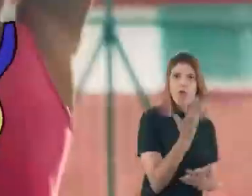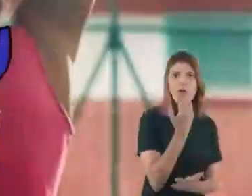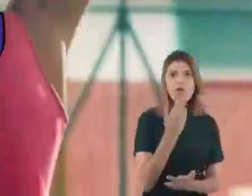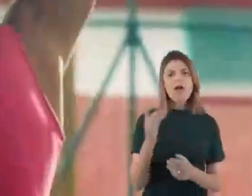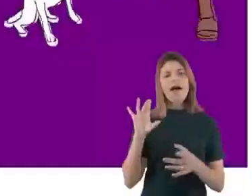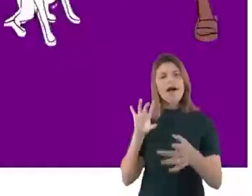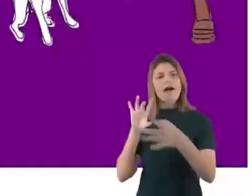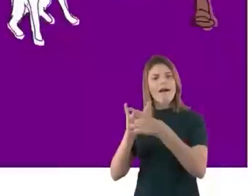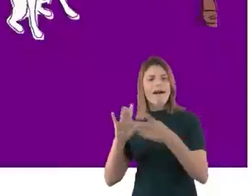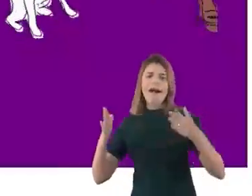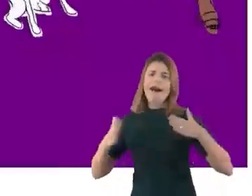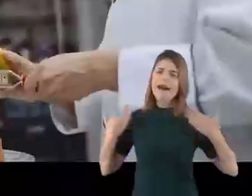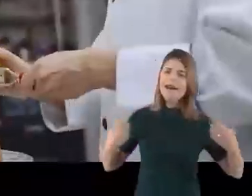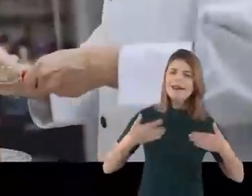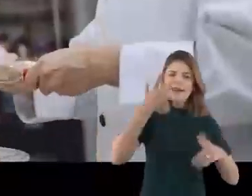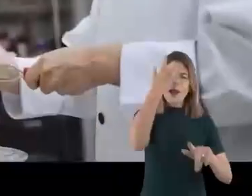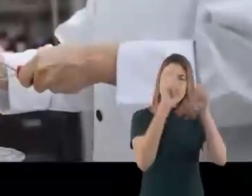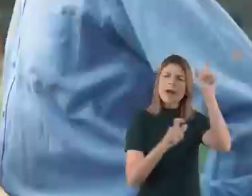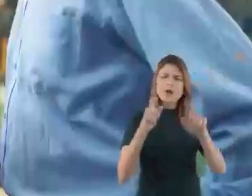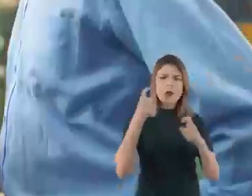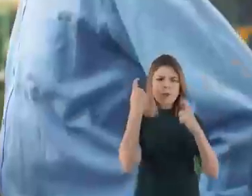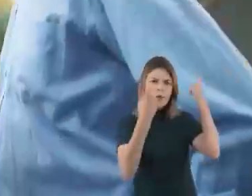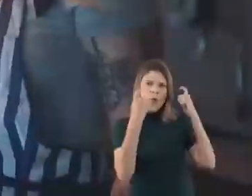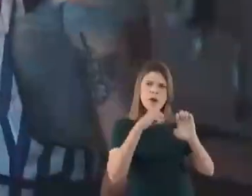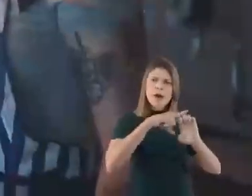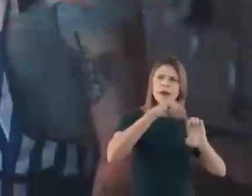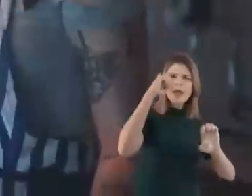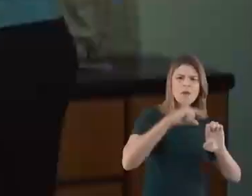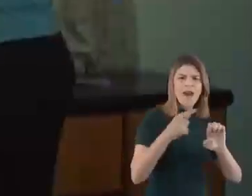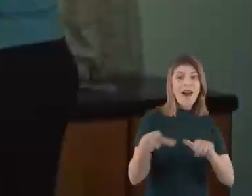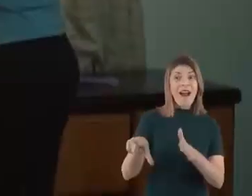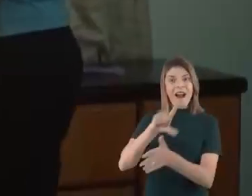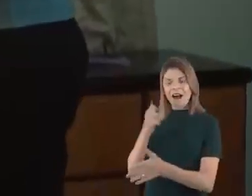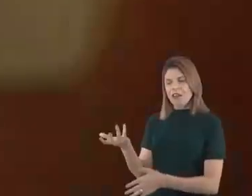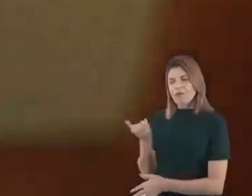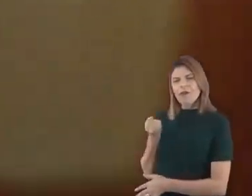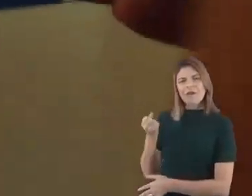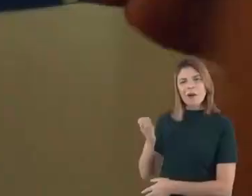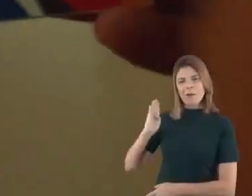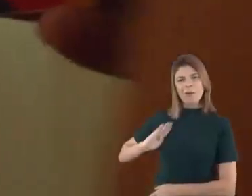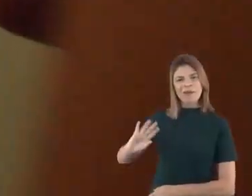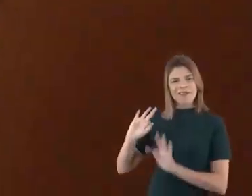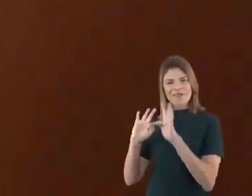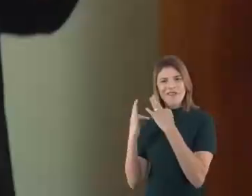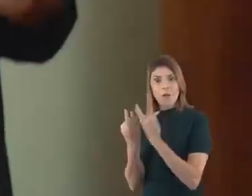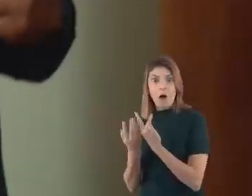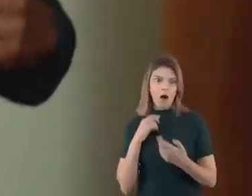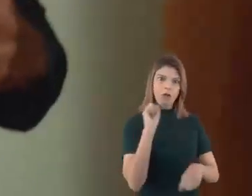No canto inferior direito do vídeo está a intérprete de Libras, uma mulher de camisa preta que traduz tudo o que é falado.